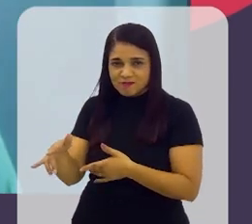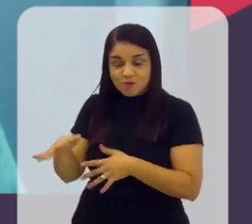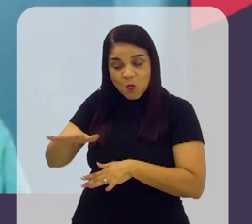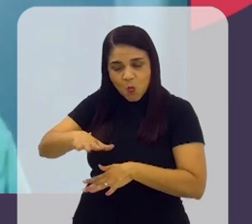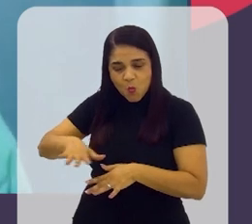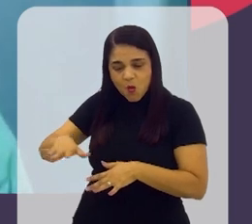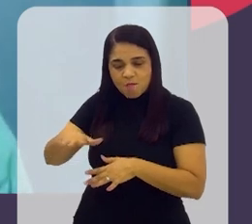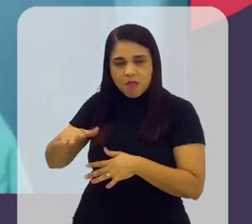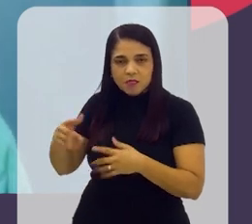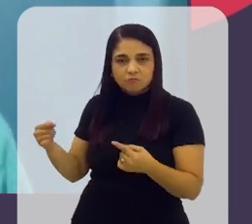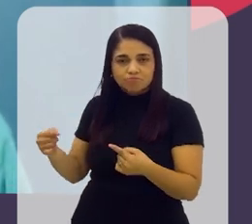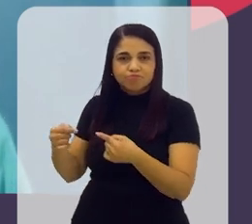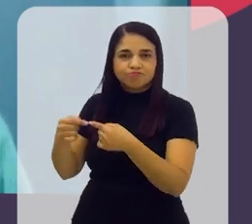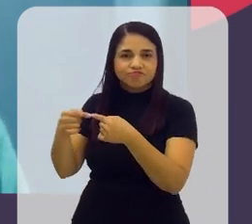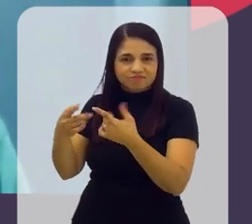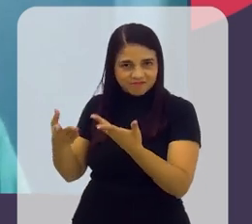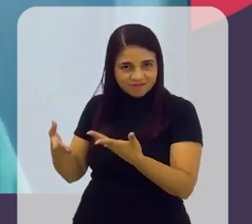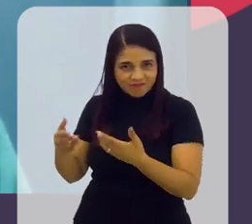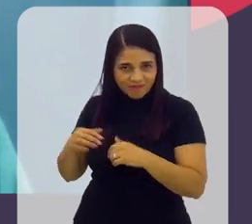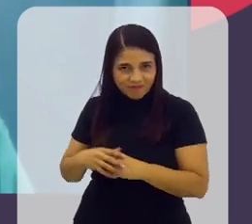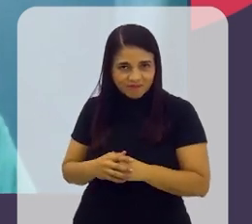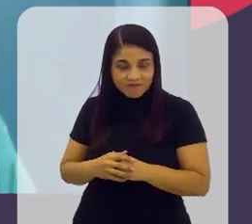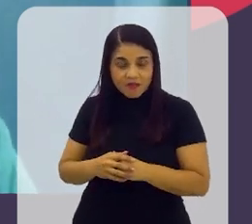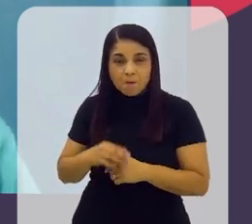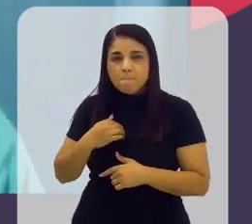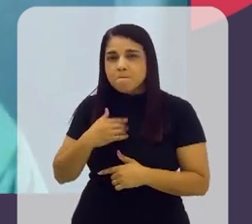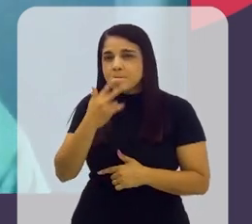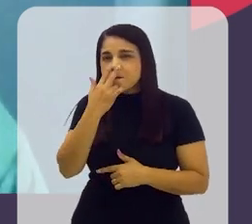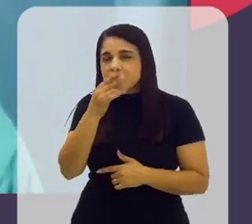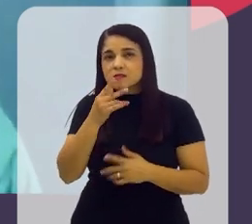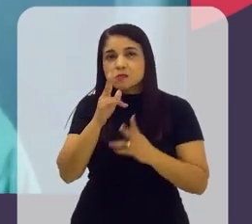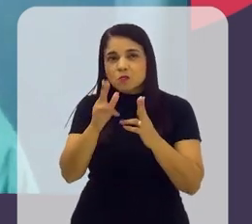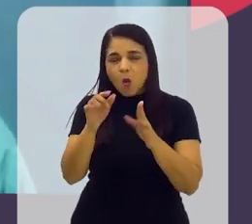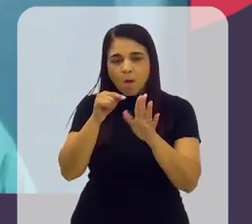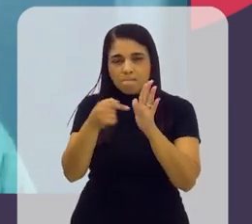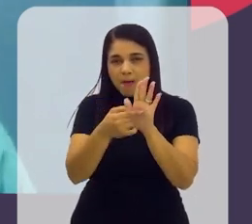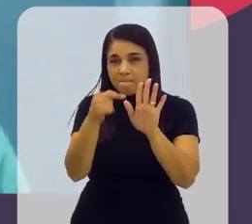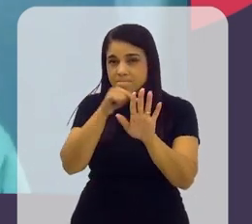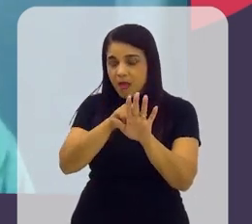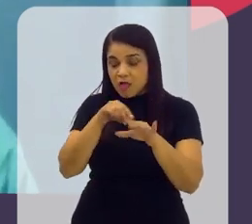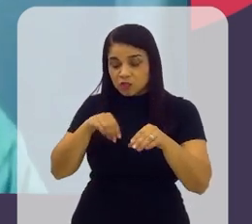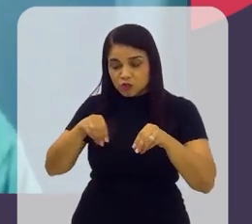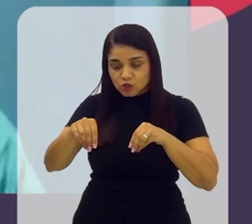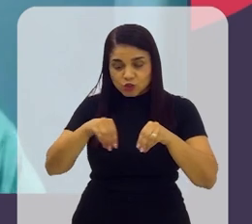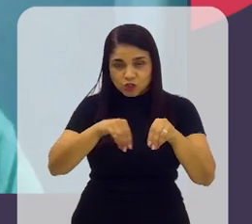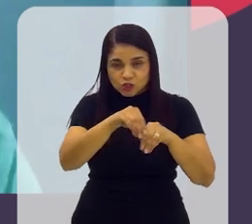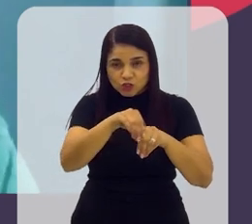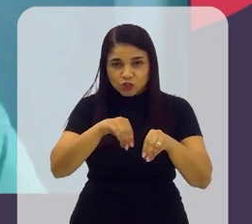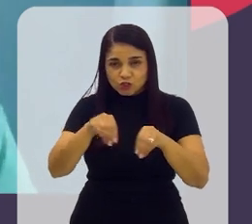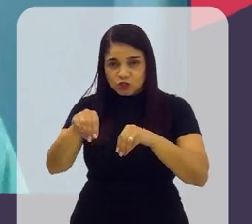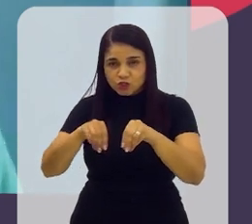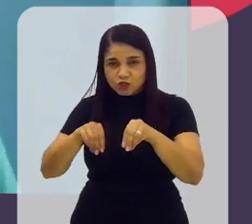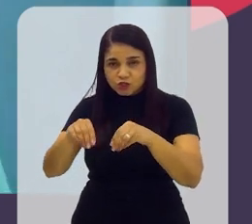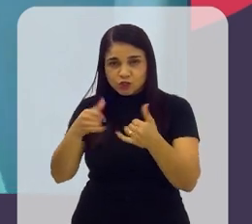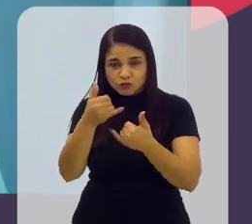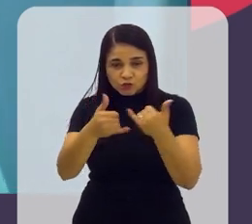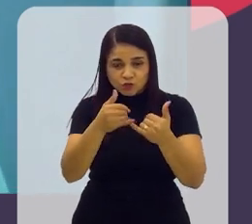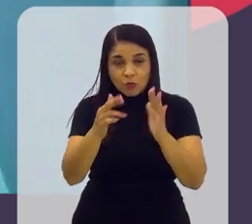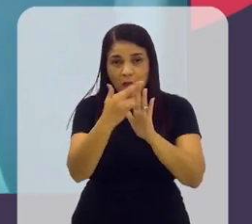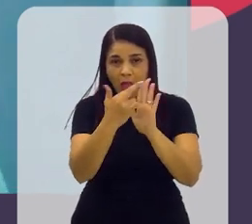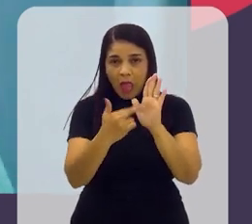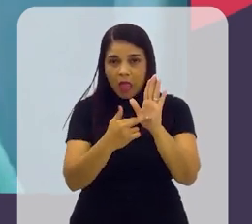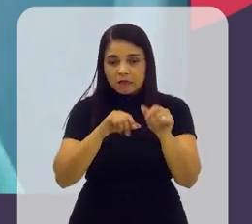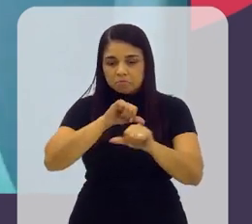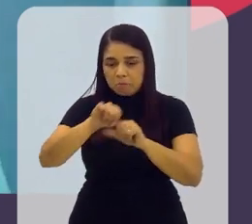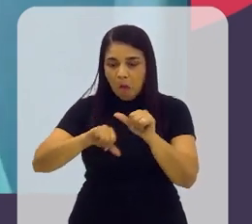se tornou mais propício. Então, imagina, é como se a gente estivesse jogando um jogo de tabuleiro e as regras fossem modificando de uma hora para